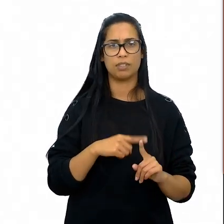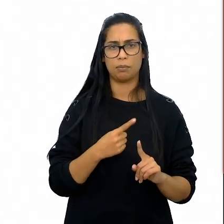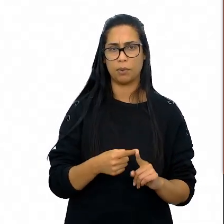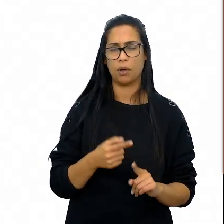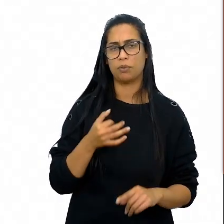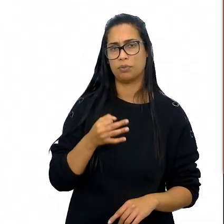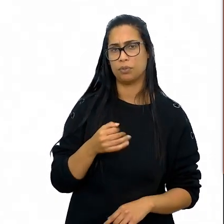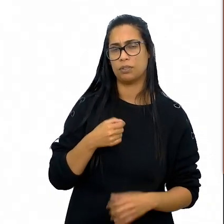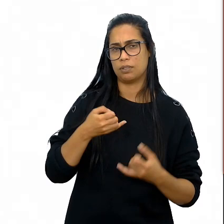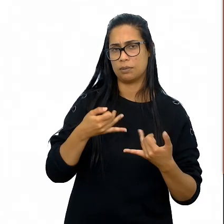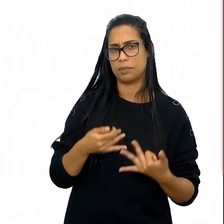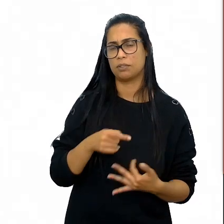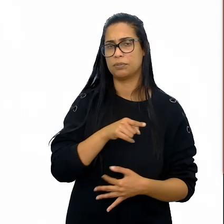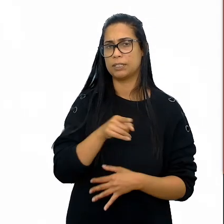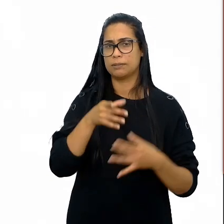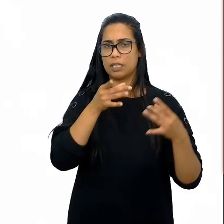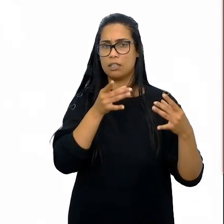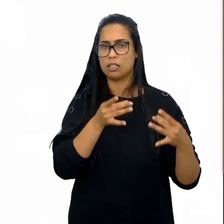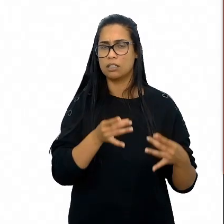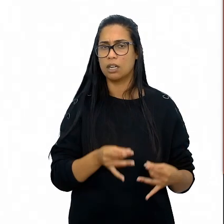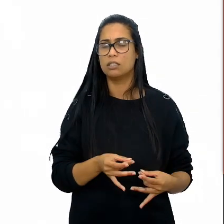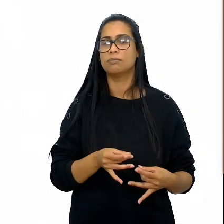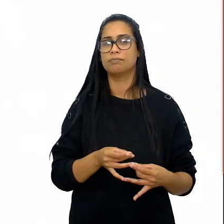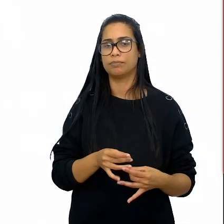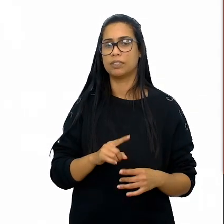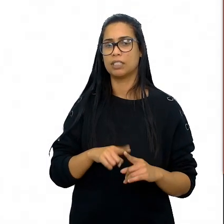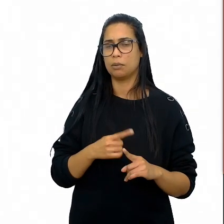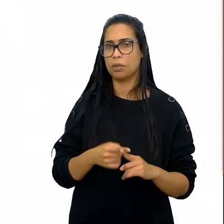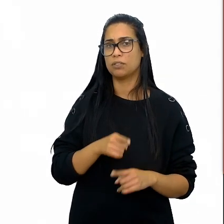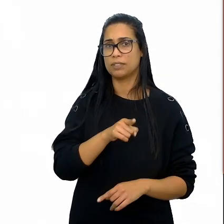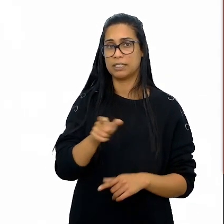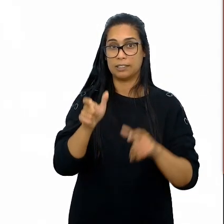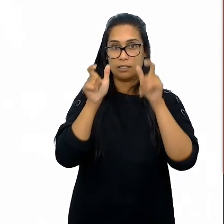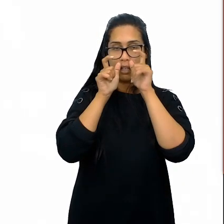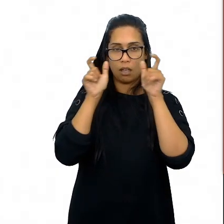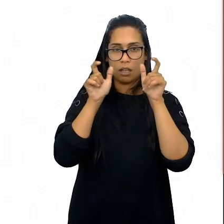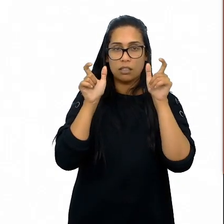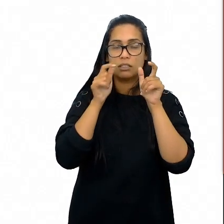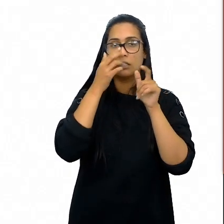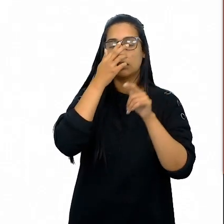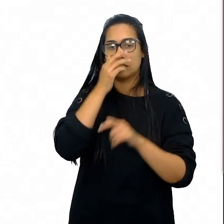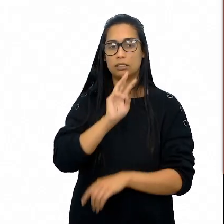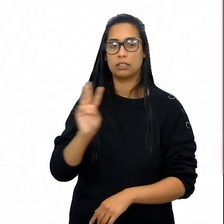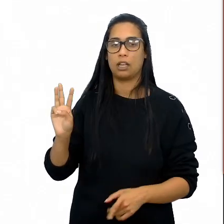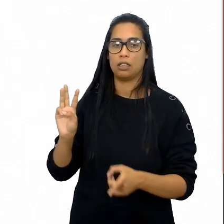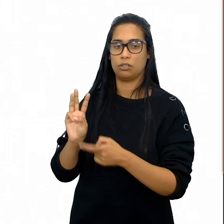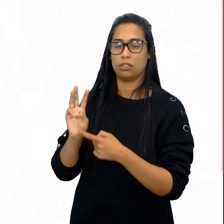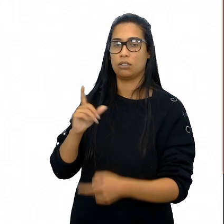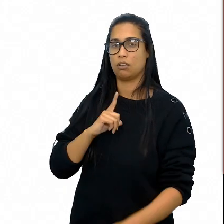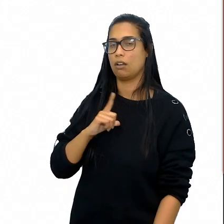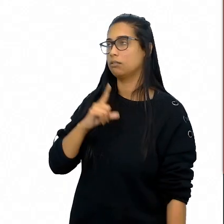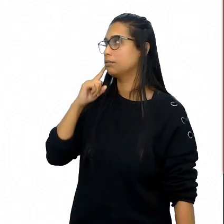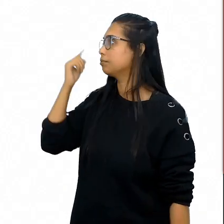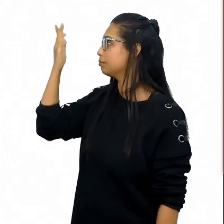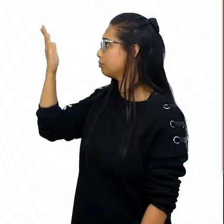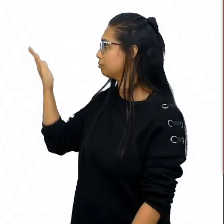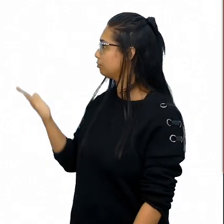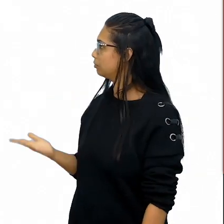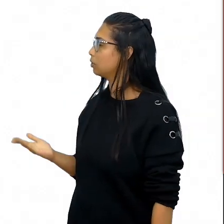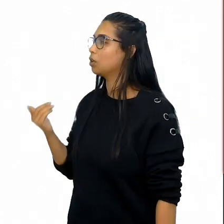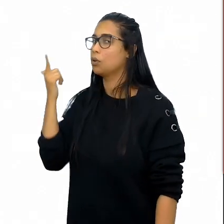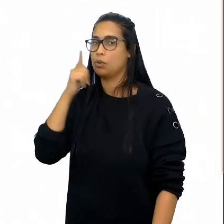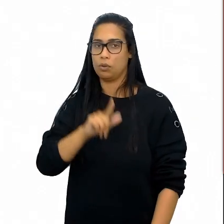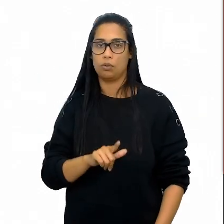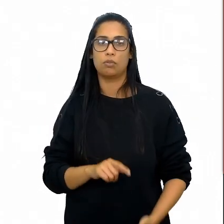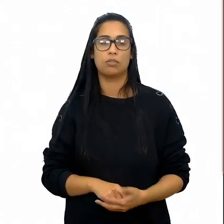pouquinho mais de calma Vocês conseguem olhar né E se for do interesse buscar novas referências aí novas leituras